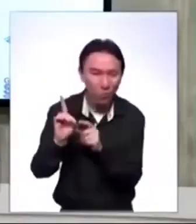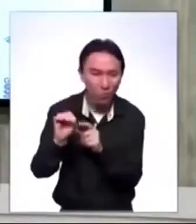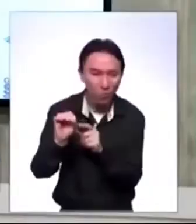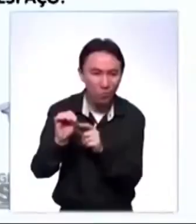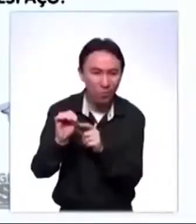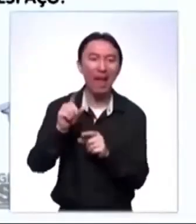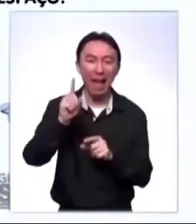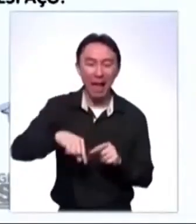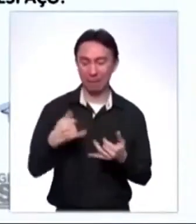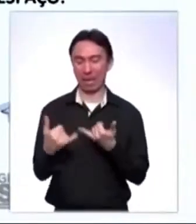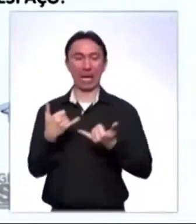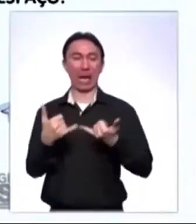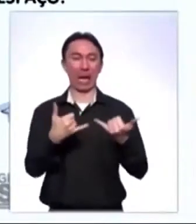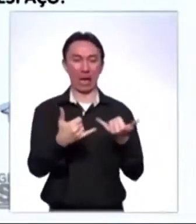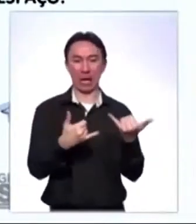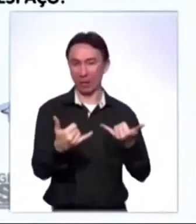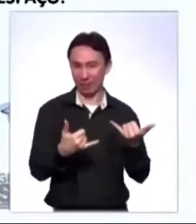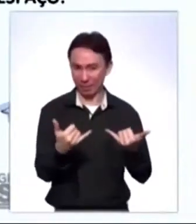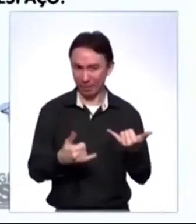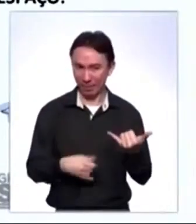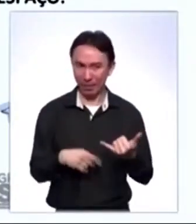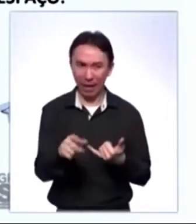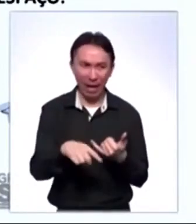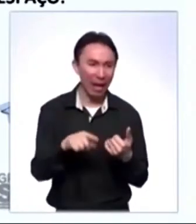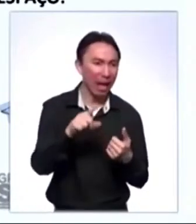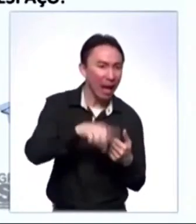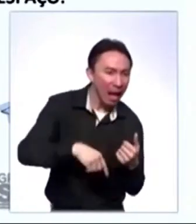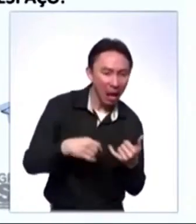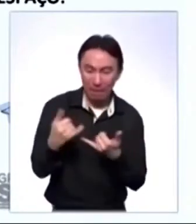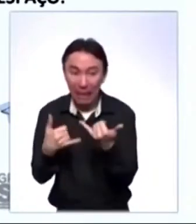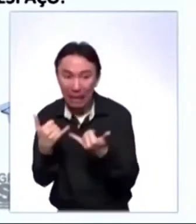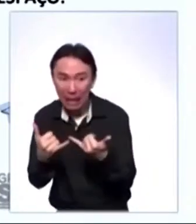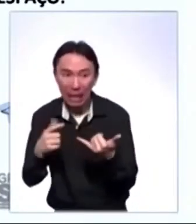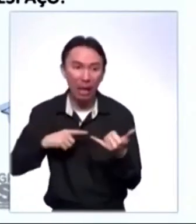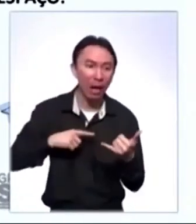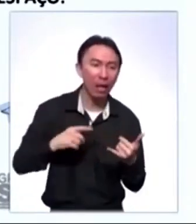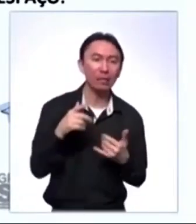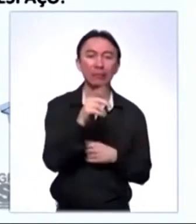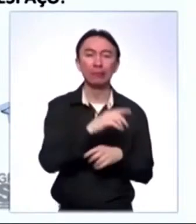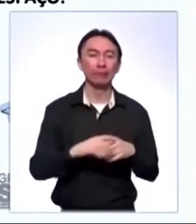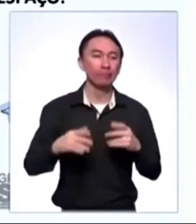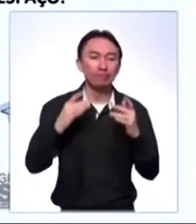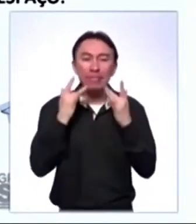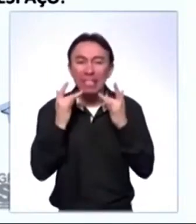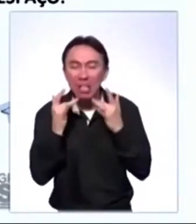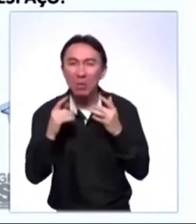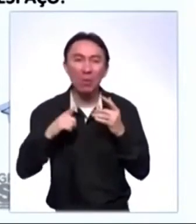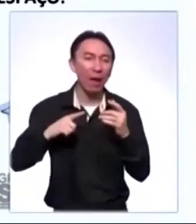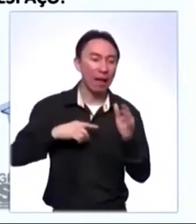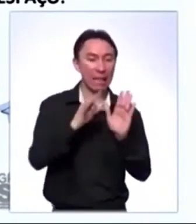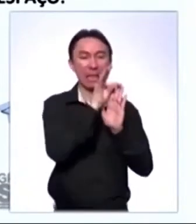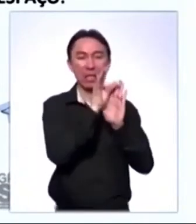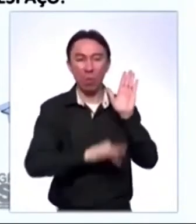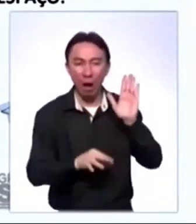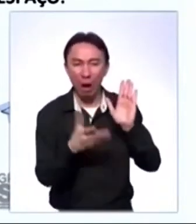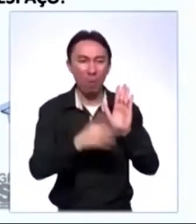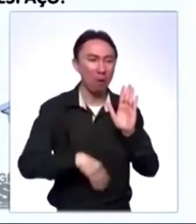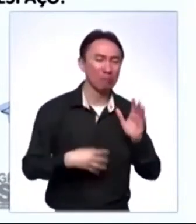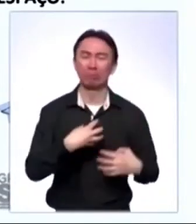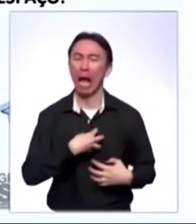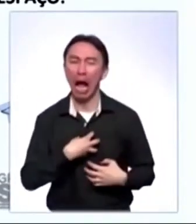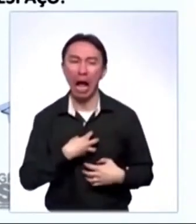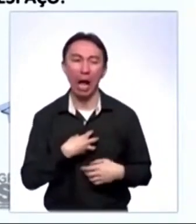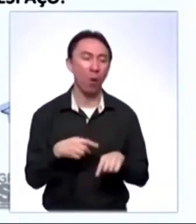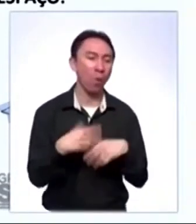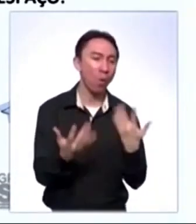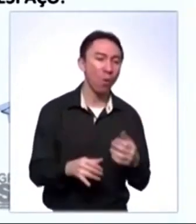O espaço do teatro é o espaço de brincadeira, é o espaço cênico, é o espaço textual, é o espaço dramático ou é o espaço